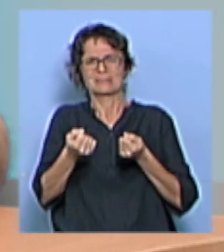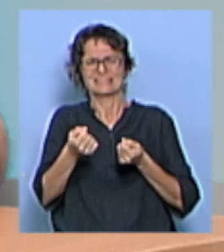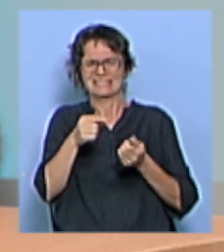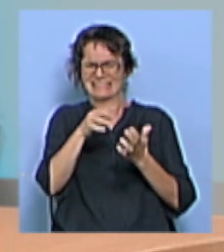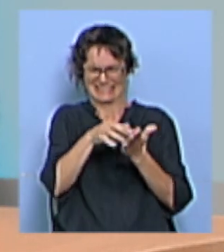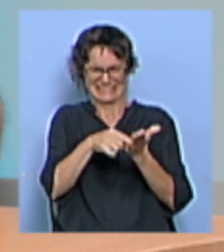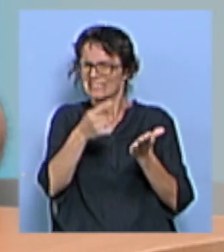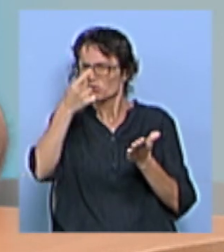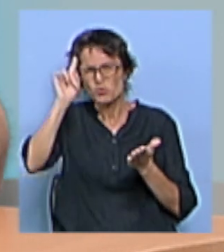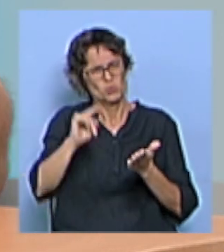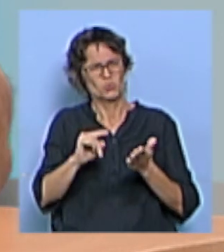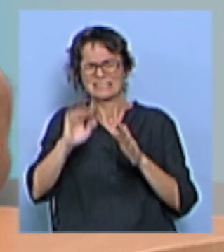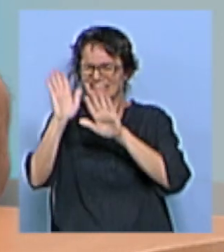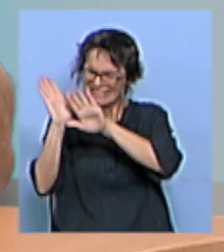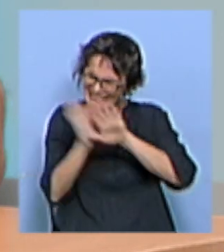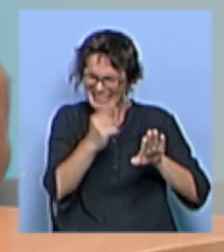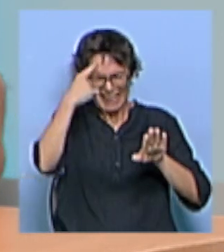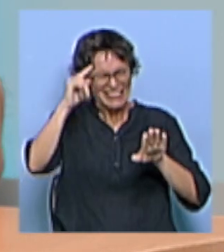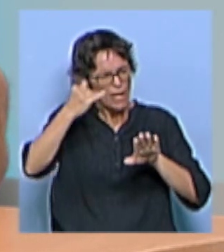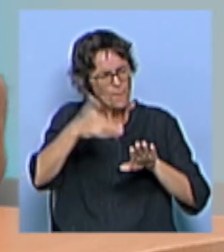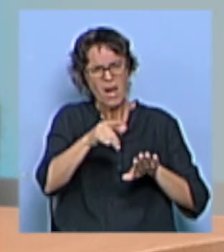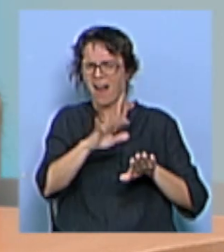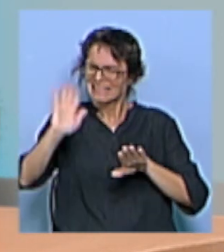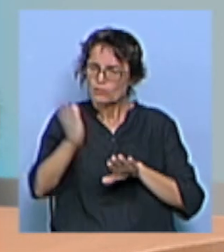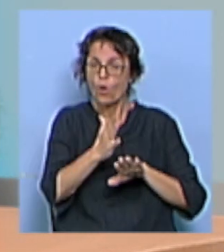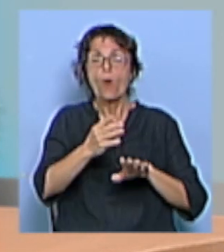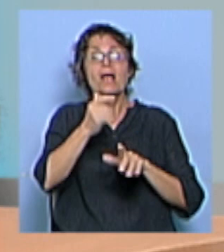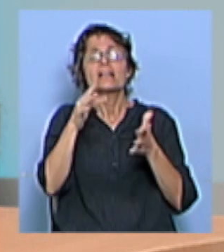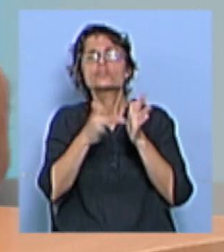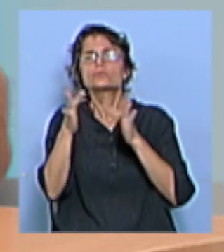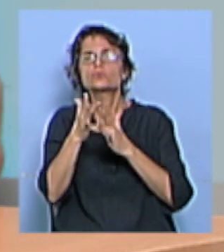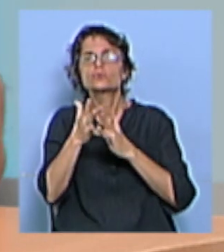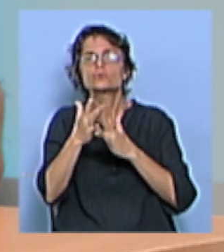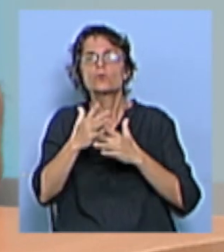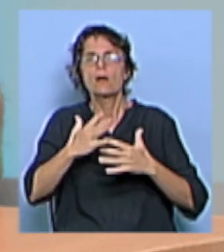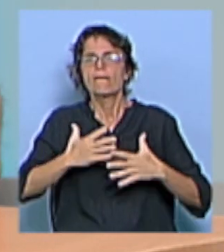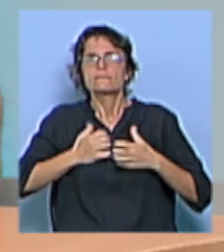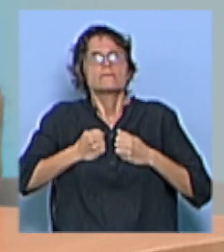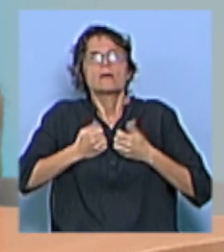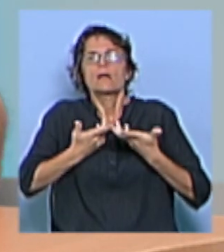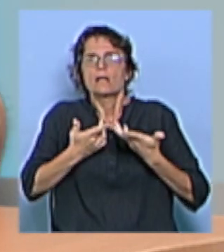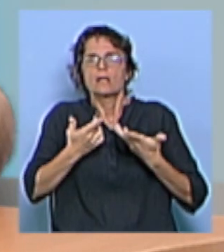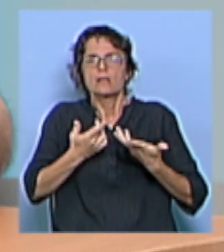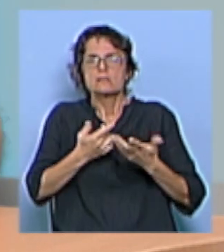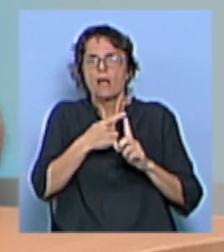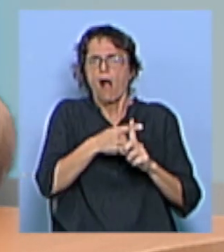aberração. Isso é uma aberração. Jesus nunca quis a cruz. Jesus nunca quis morrer. Uma pessoa que quer morrer, que se suicida,